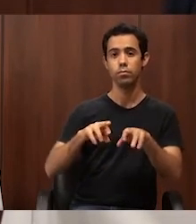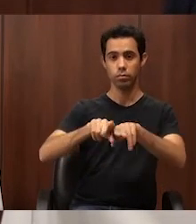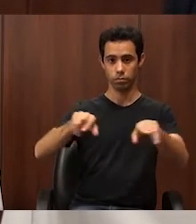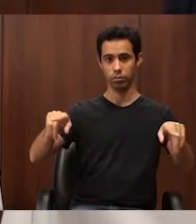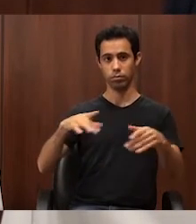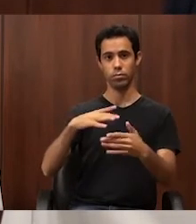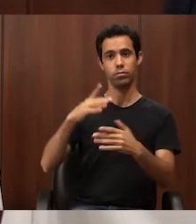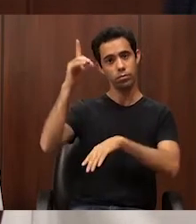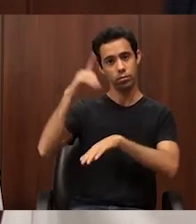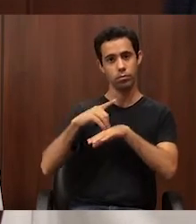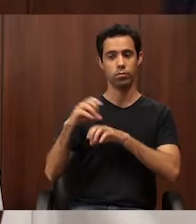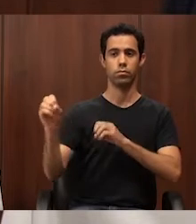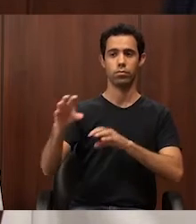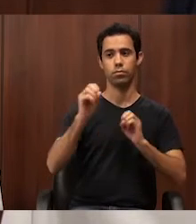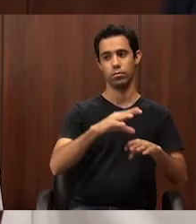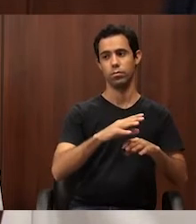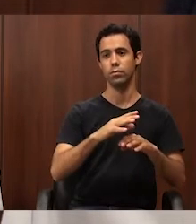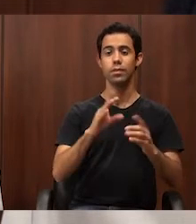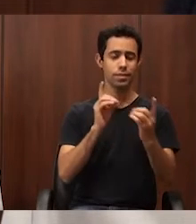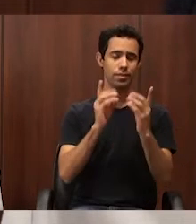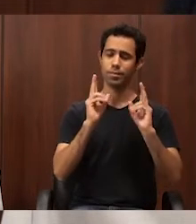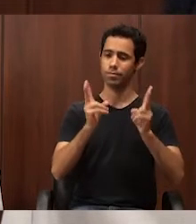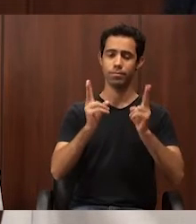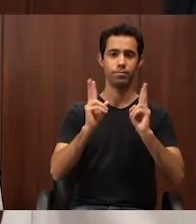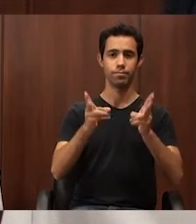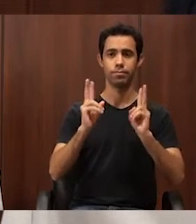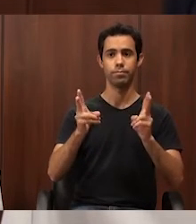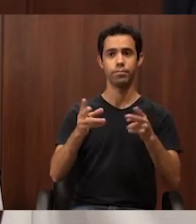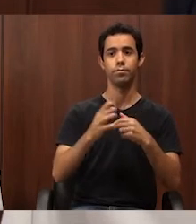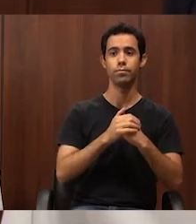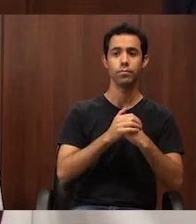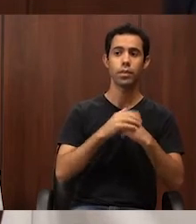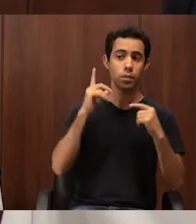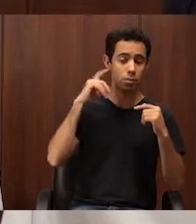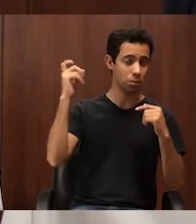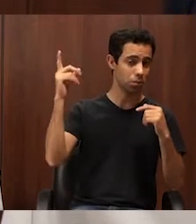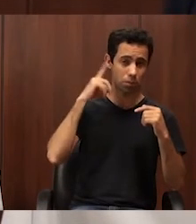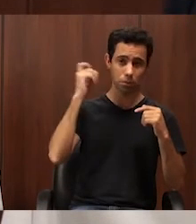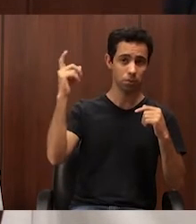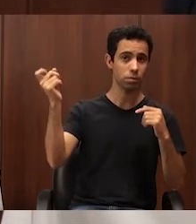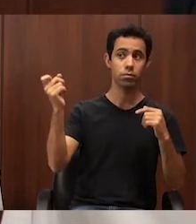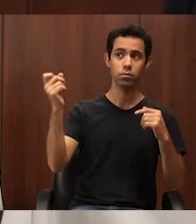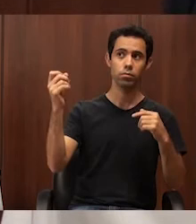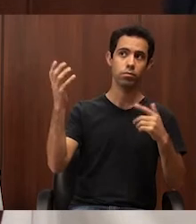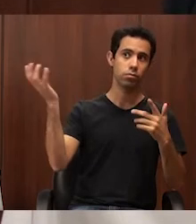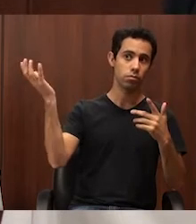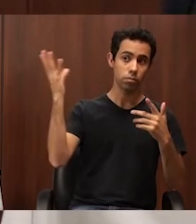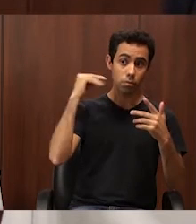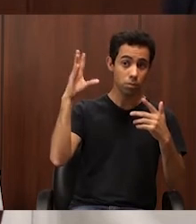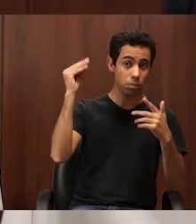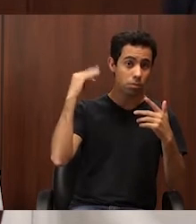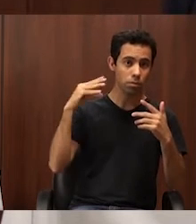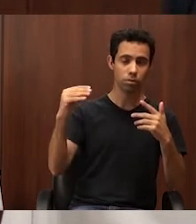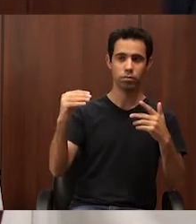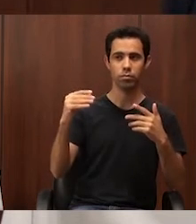ensino. Por isso que eu volto a falar na questão do ruído. O que acontece são ruídos, muitas vezes, sim. Porque nós não estamos